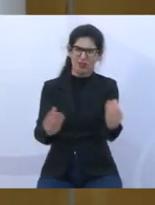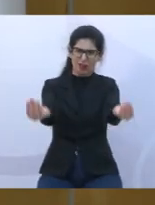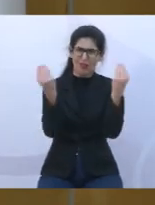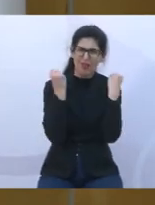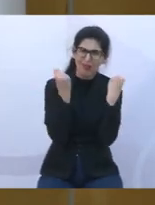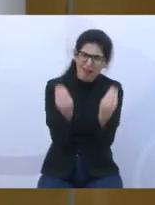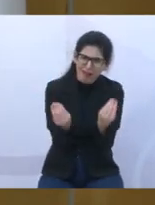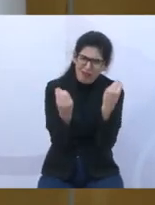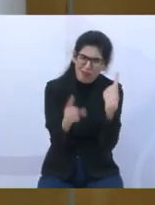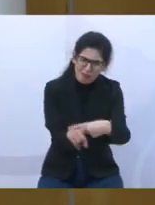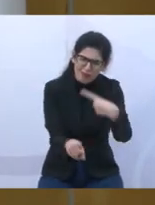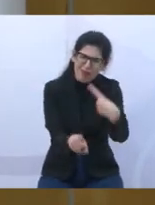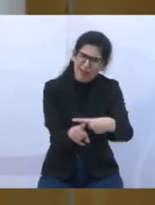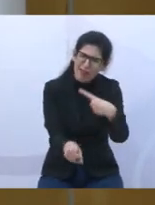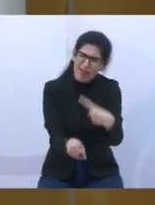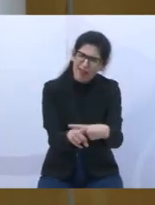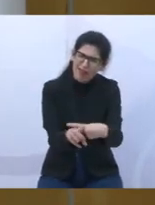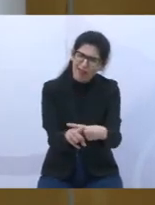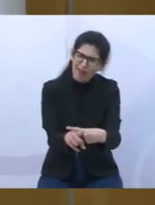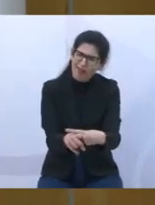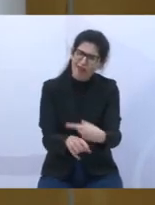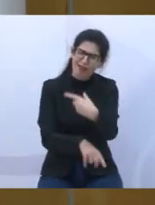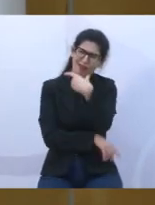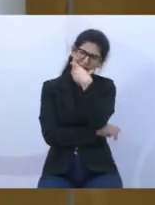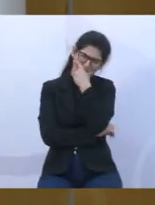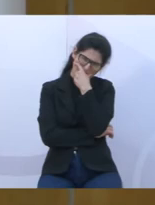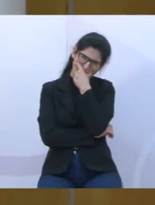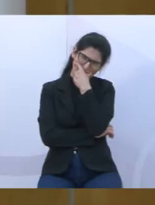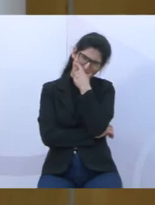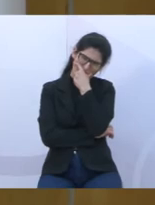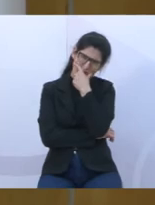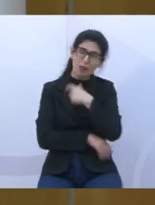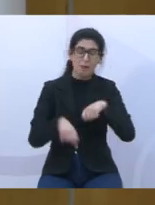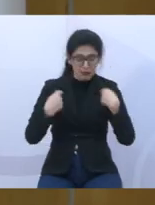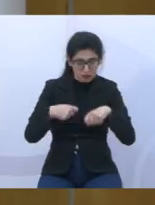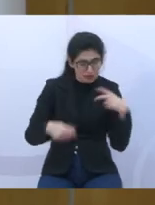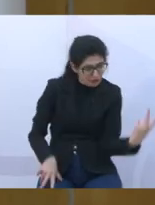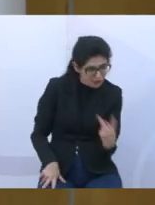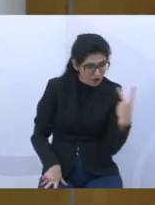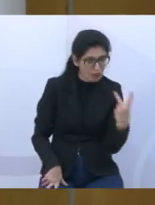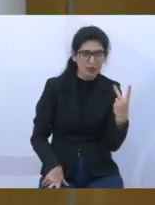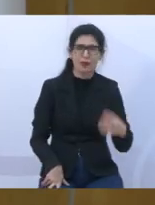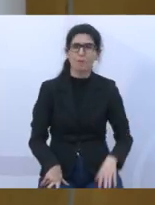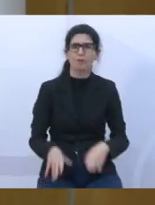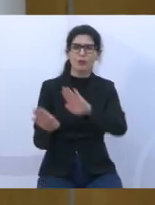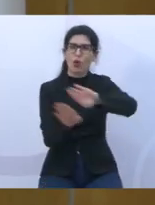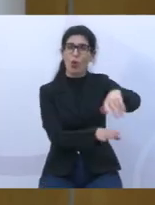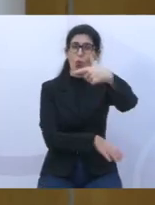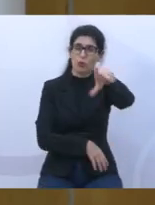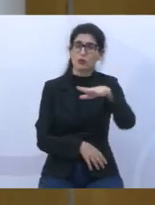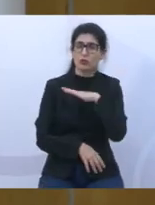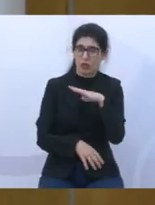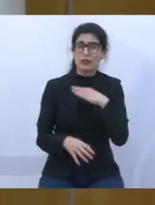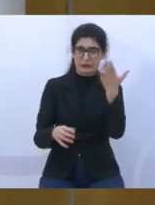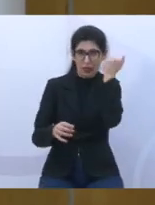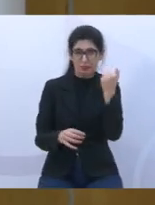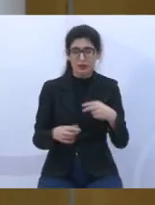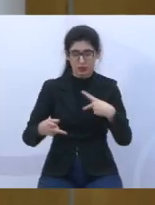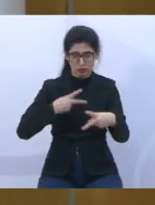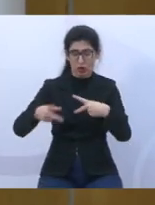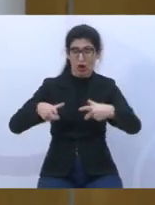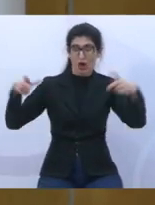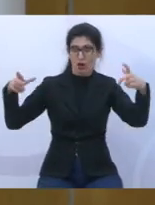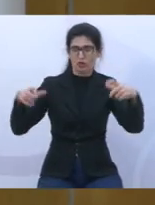precisa ser valorizadas também existem municípios que são maiores que jacarei como são josé dos campos